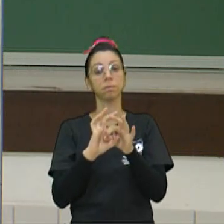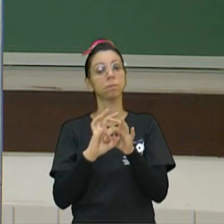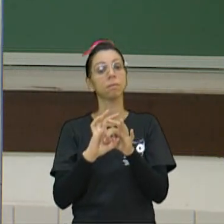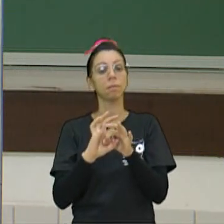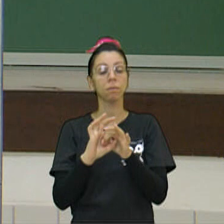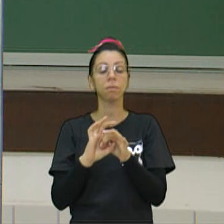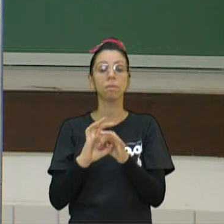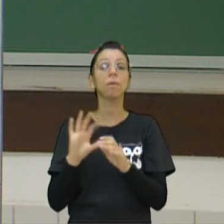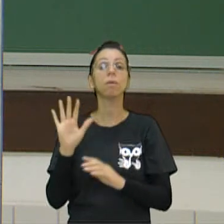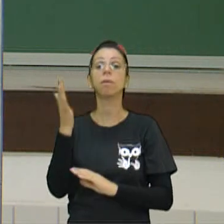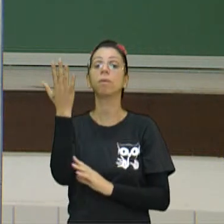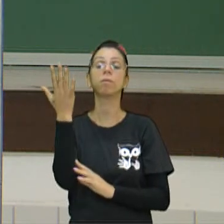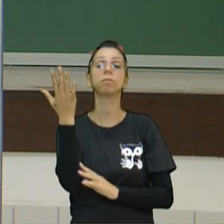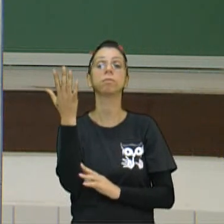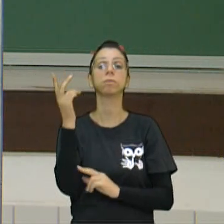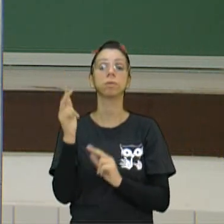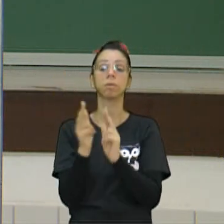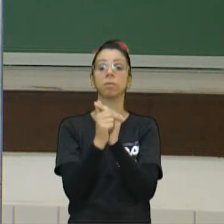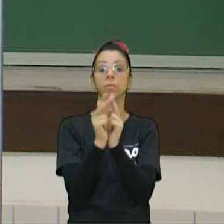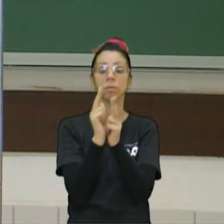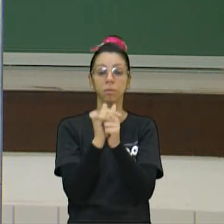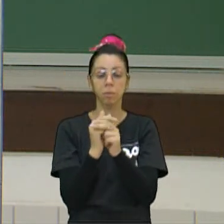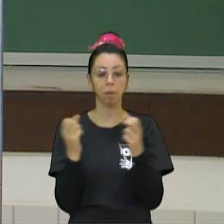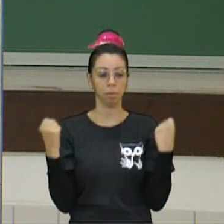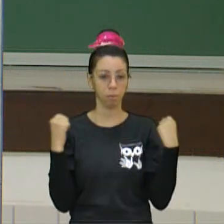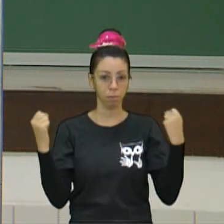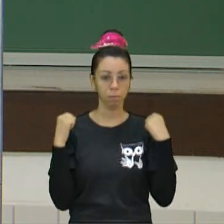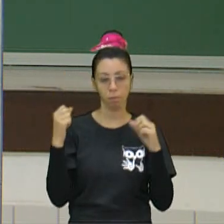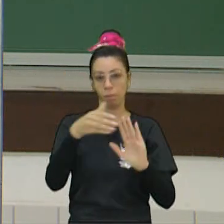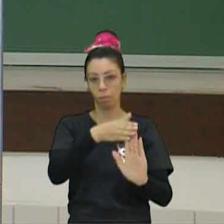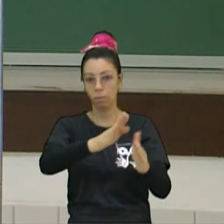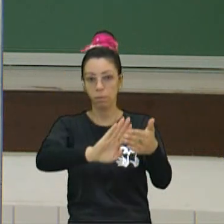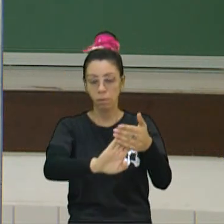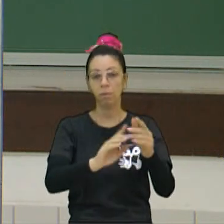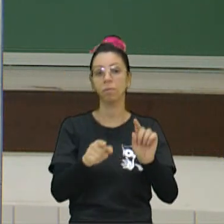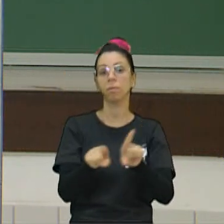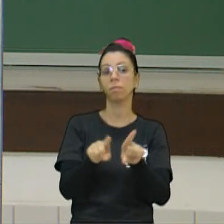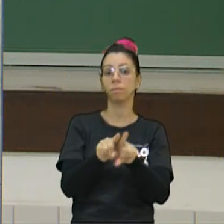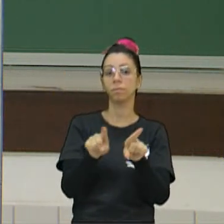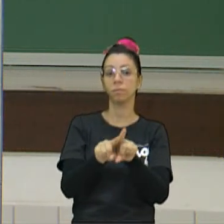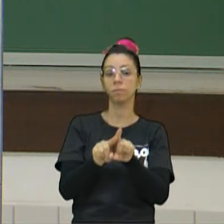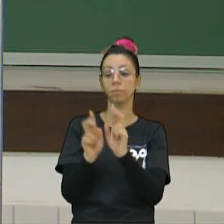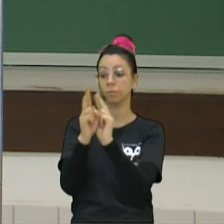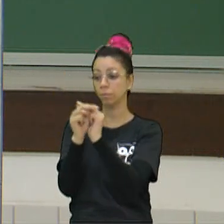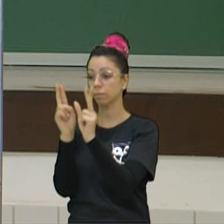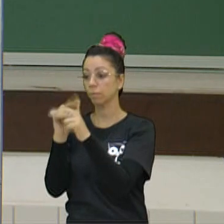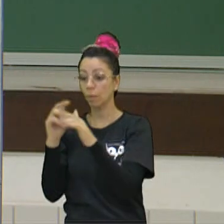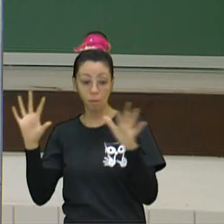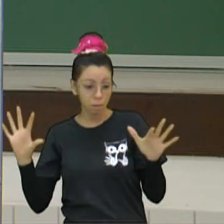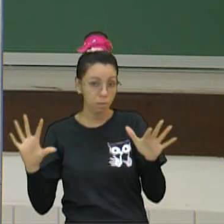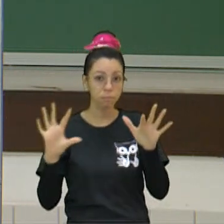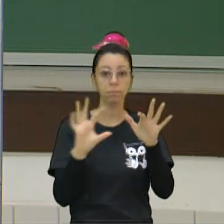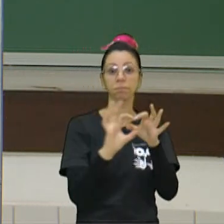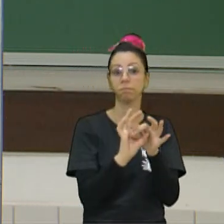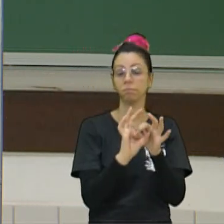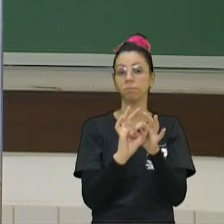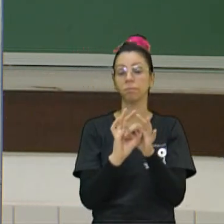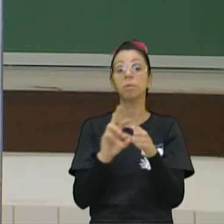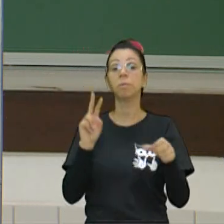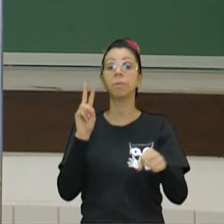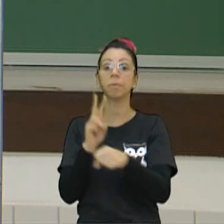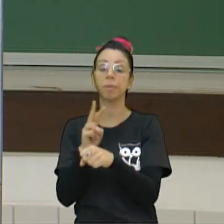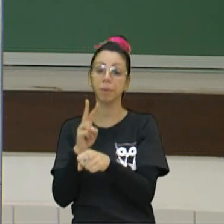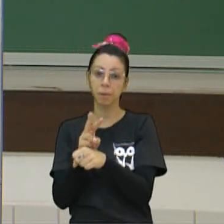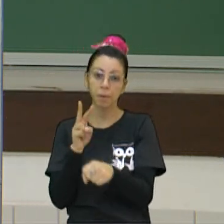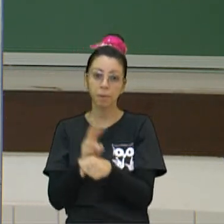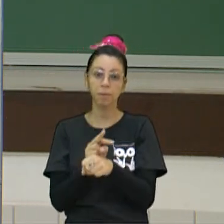a gente acaba tendo que fazer sessões de fisioterapia. Então, a fisioterapia também, o Pilates é aliado no tratamento junto com a